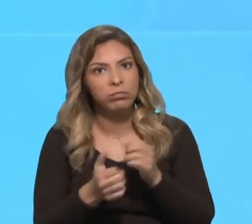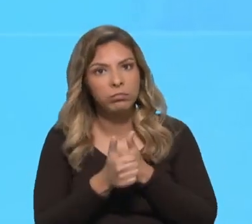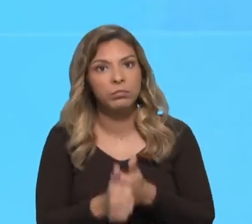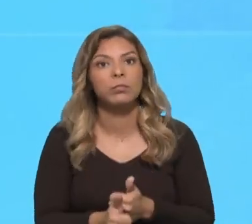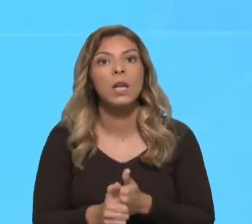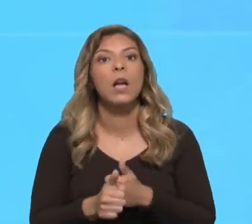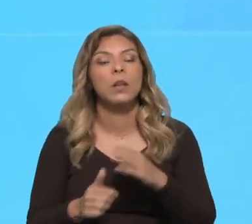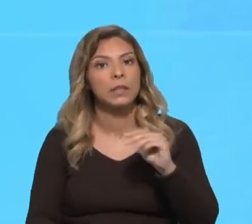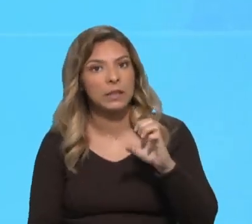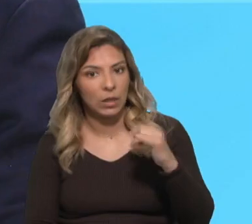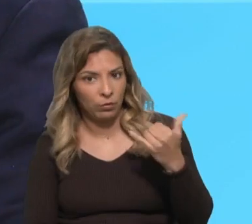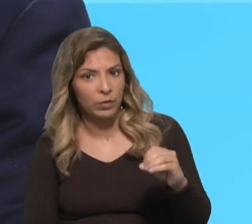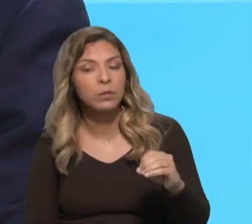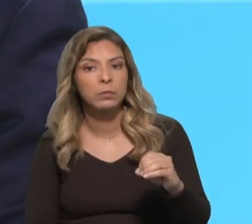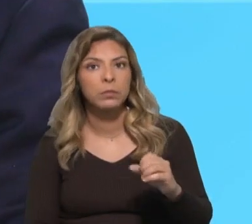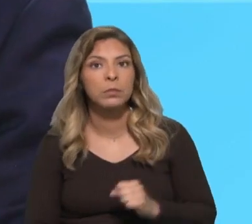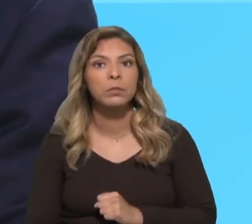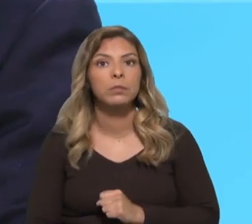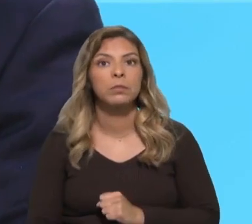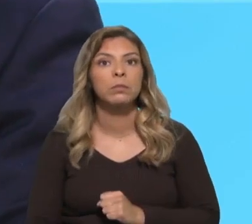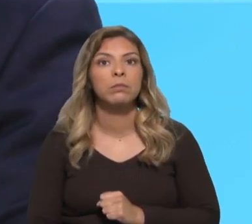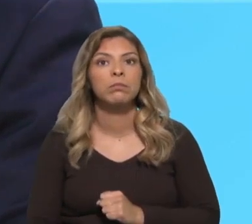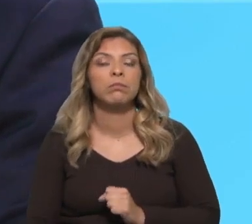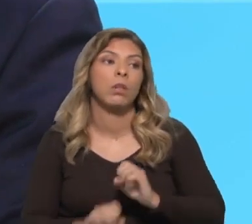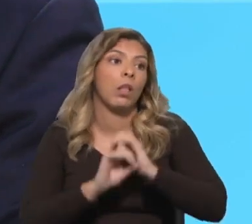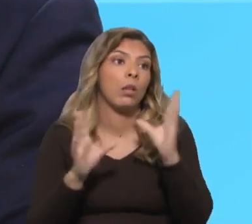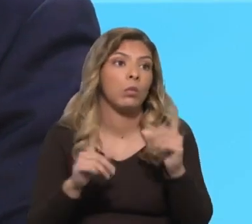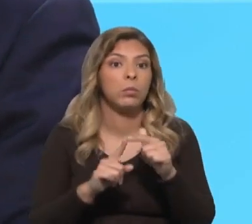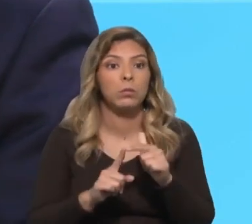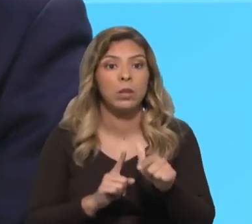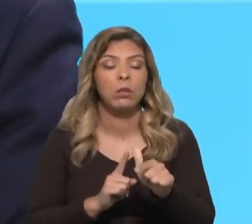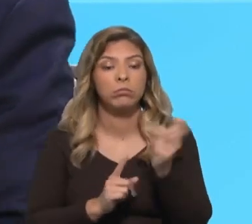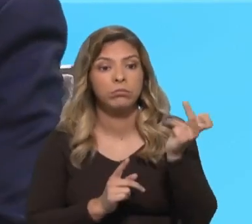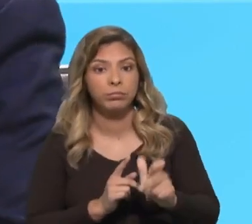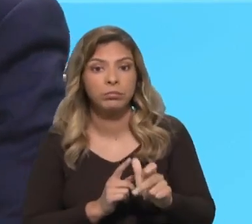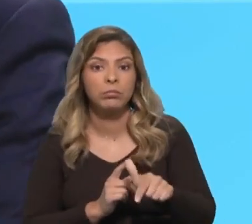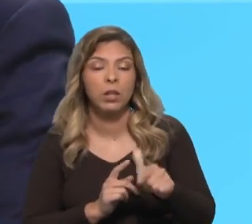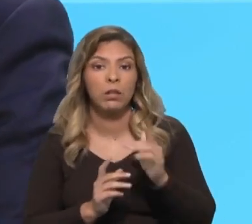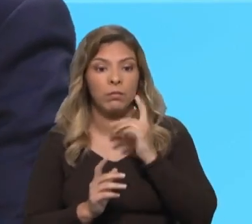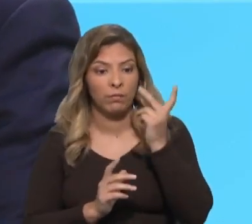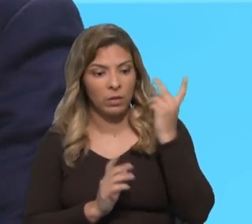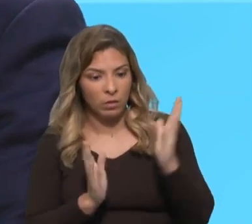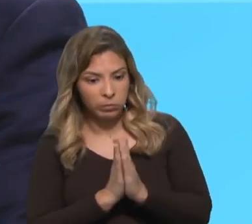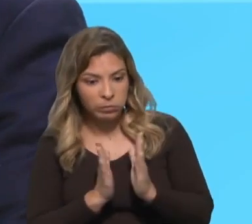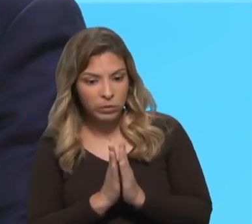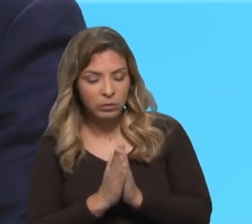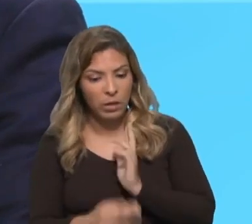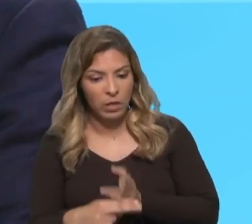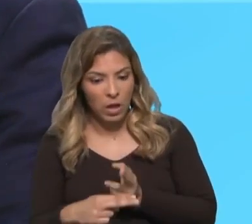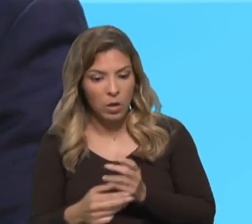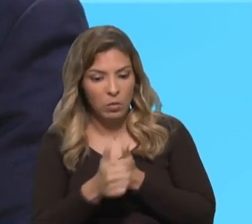no século XX. Isto no século XX. O século XX, claro, o grande acontecimento do século XX na vida da Igreja é o Concílio Vaticano II, e é nesse